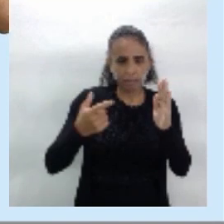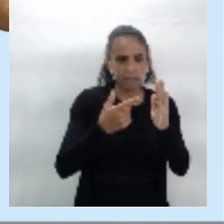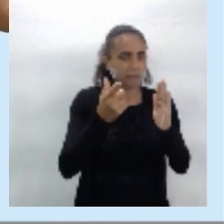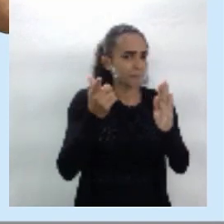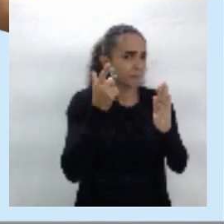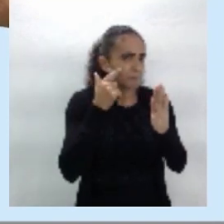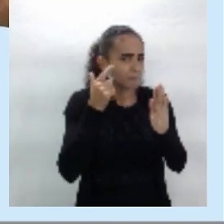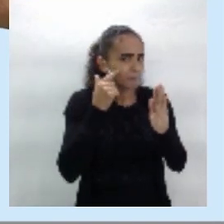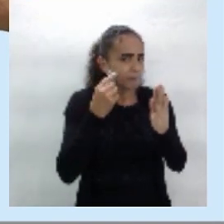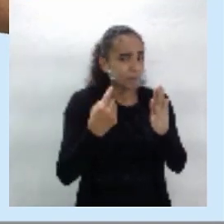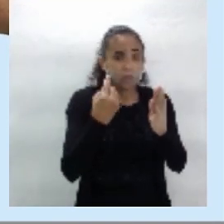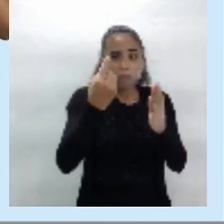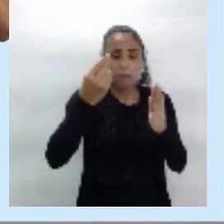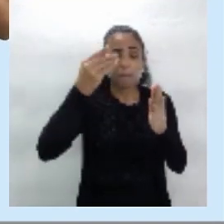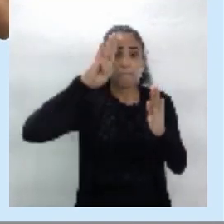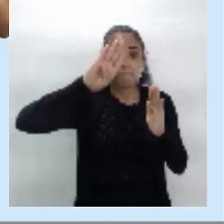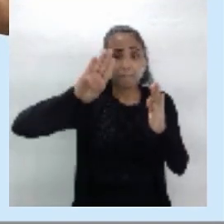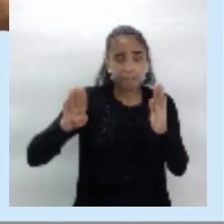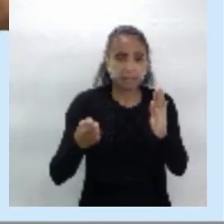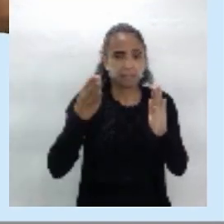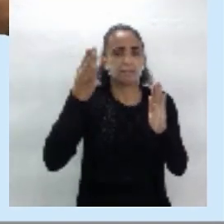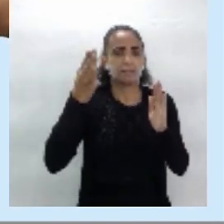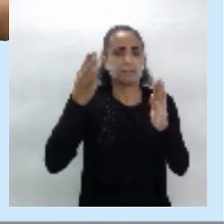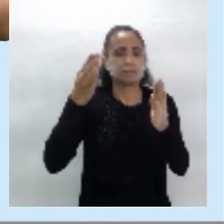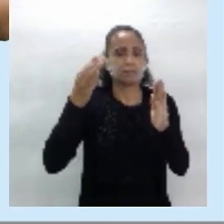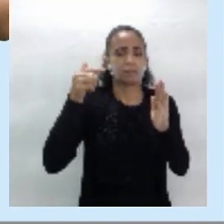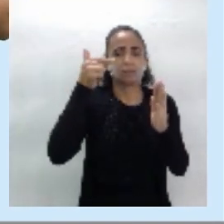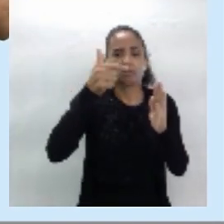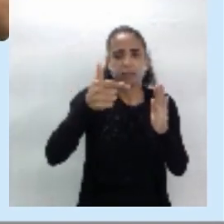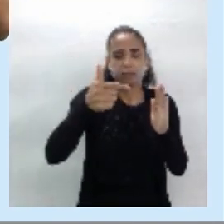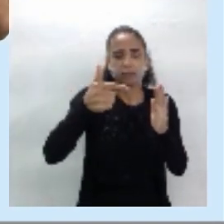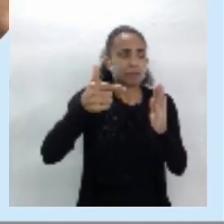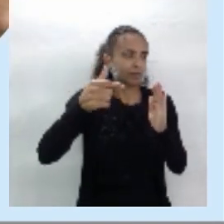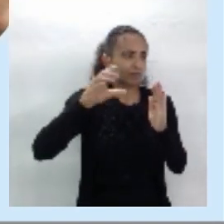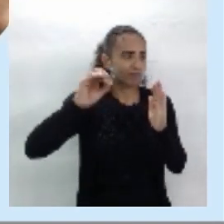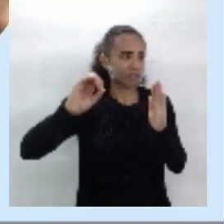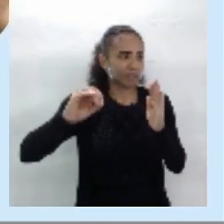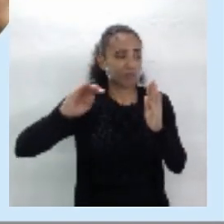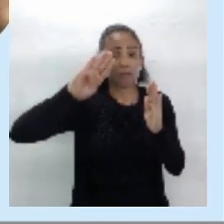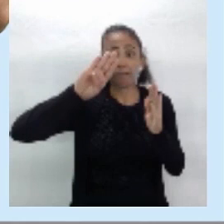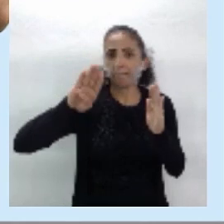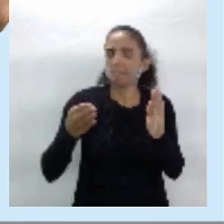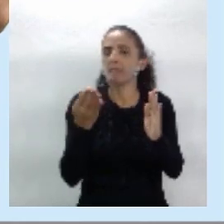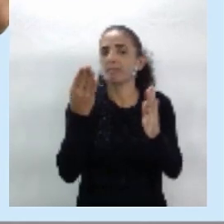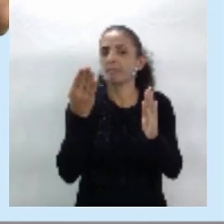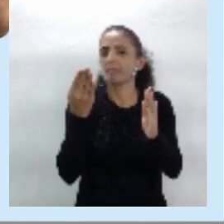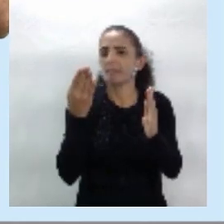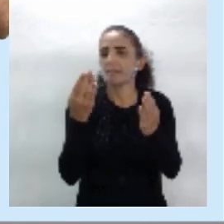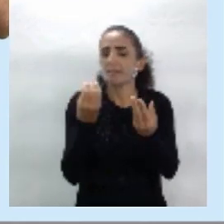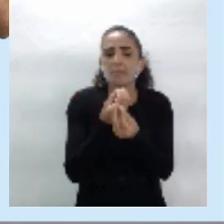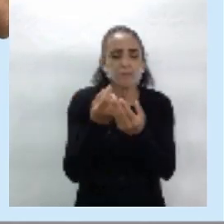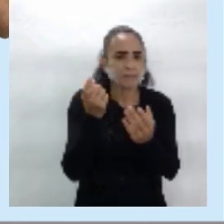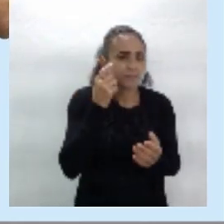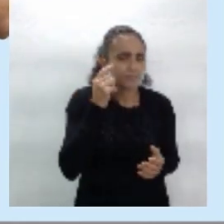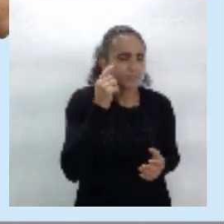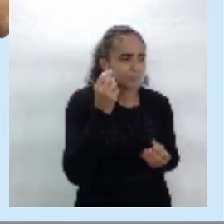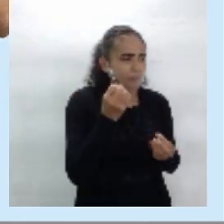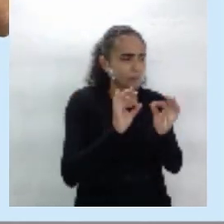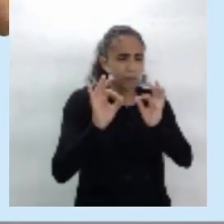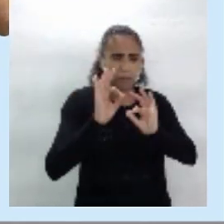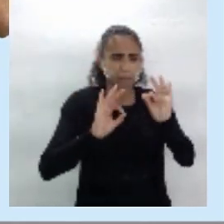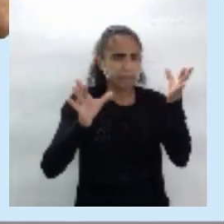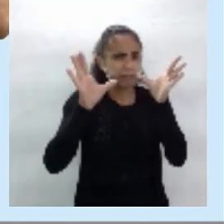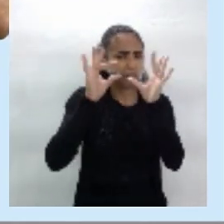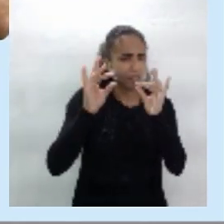são 1 bilhão e 200 milhões. Isso é informação. Então, se eu tenho 3,5 bilhões, então